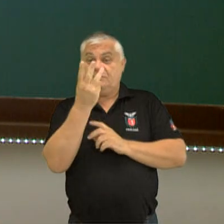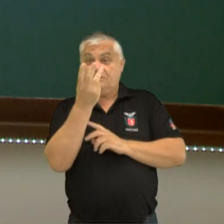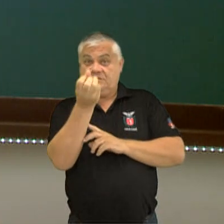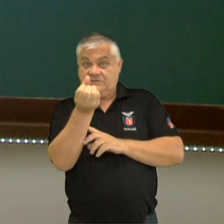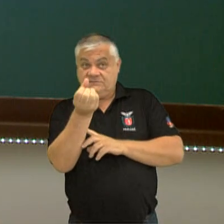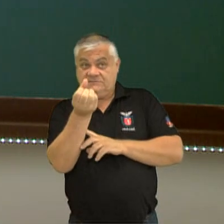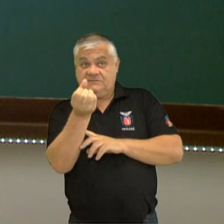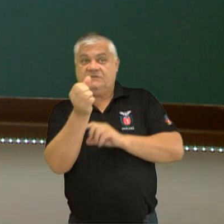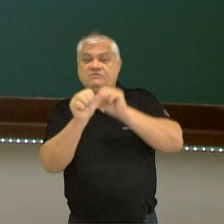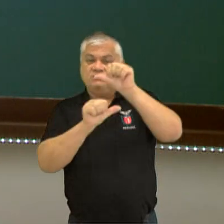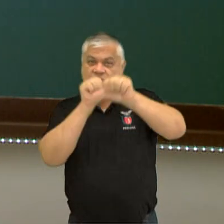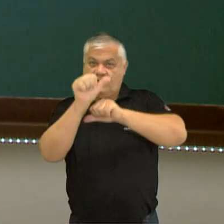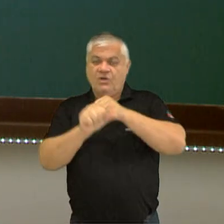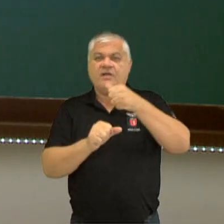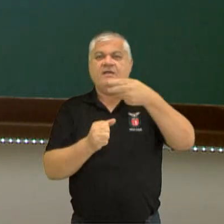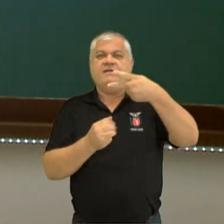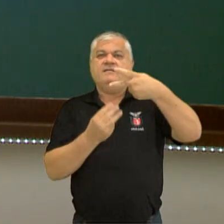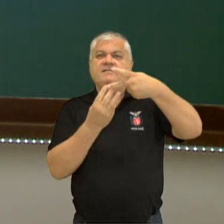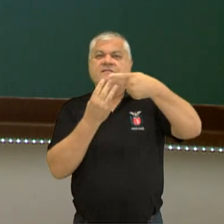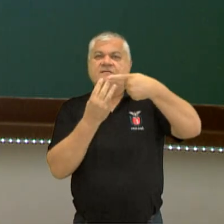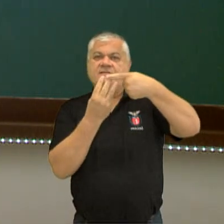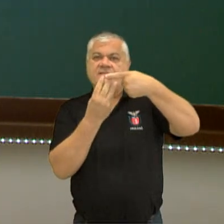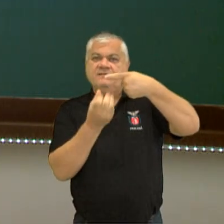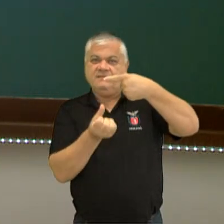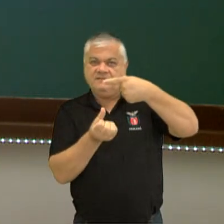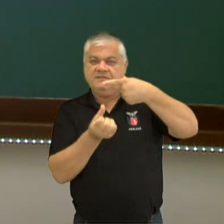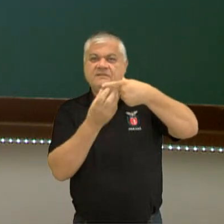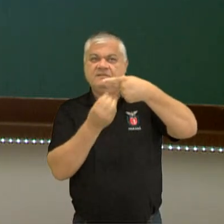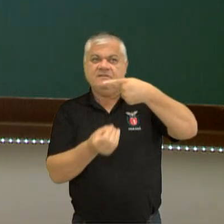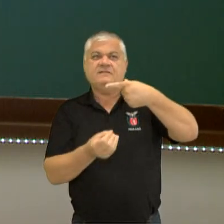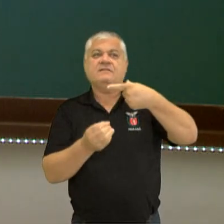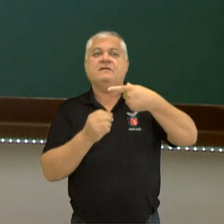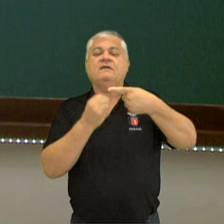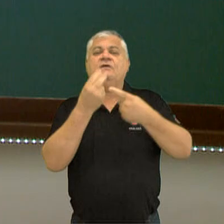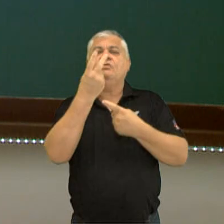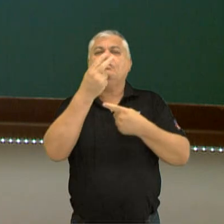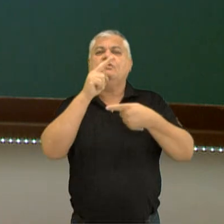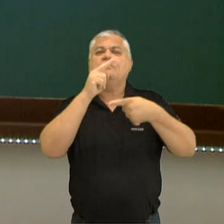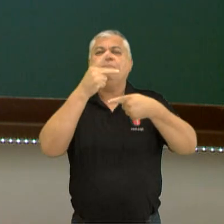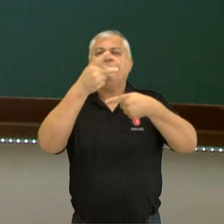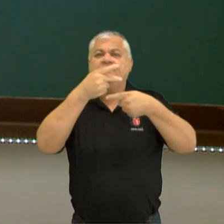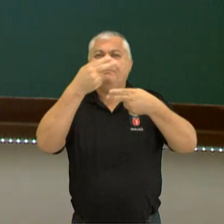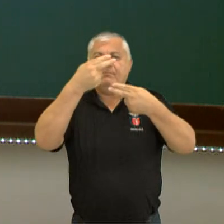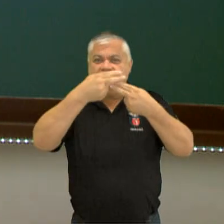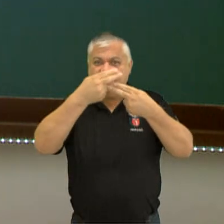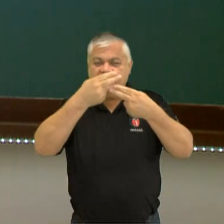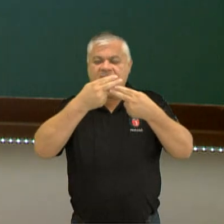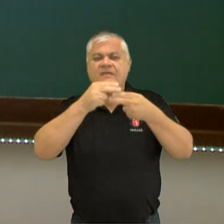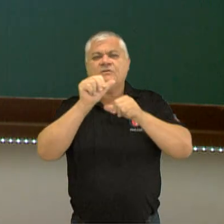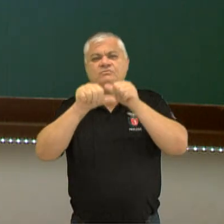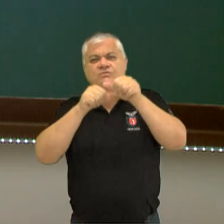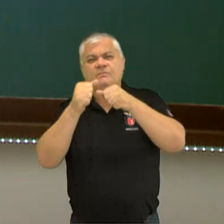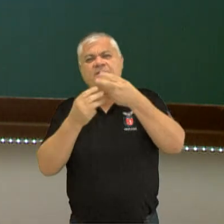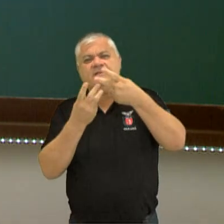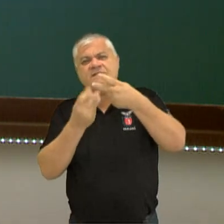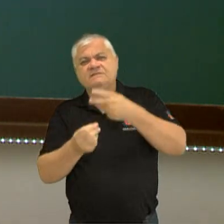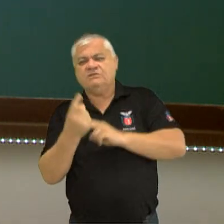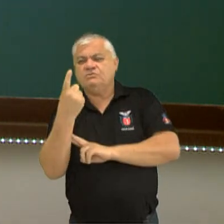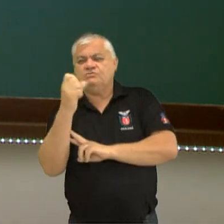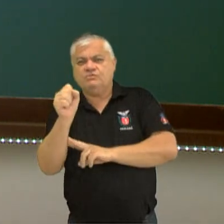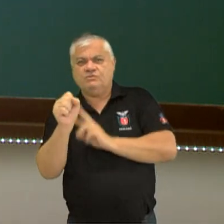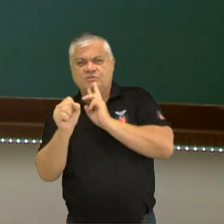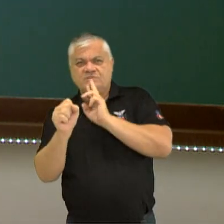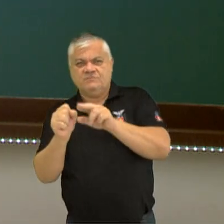no primeiro membro, passei dividindo para o segundo membro, já calculei o valor do c, que é π sobre 18.